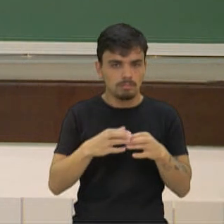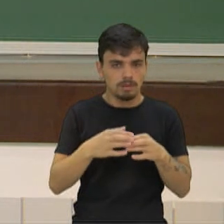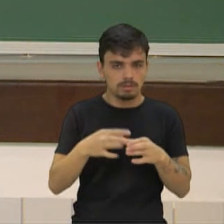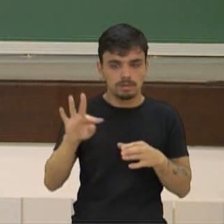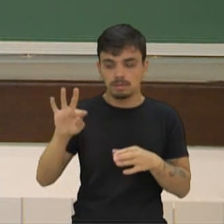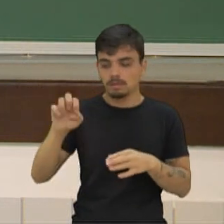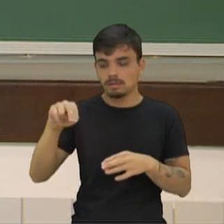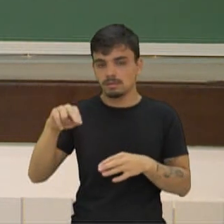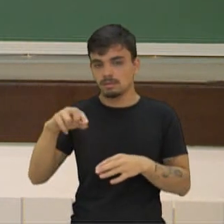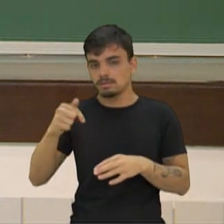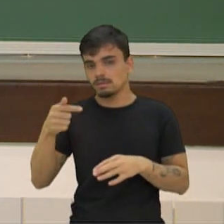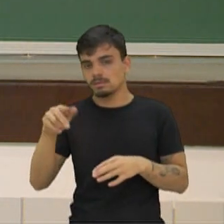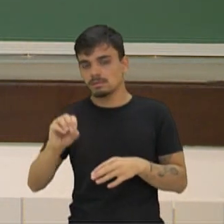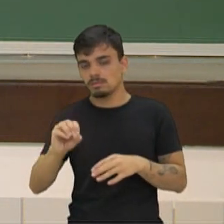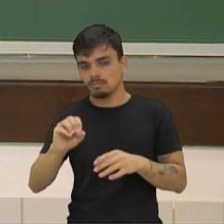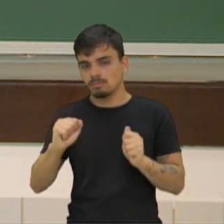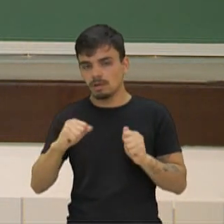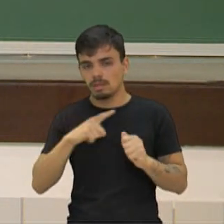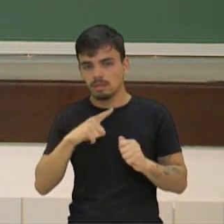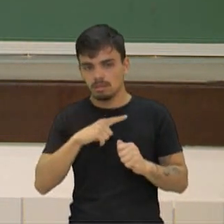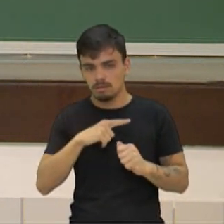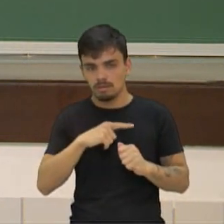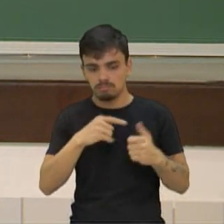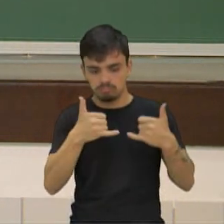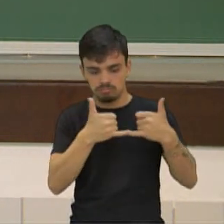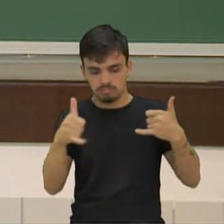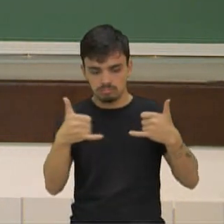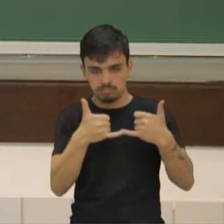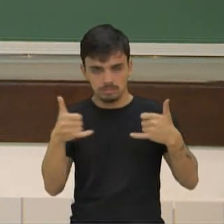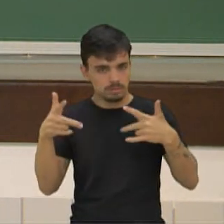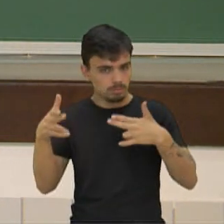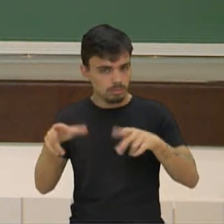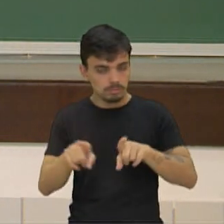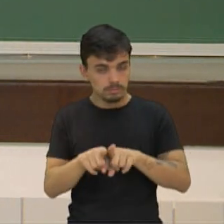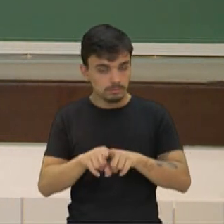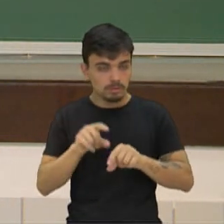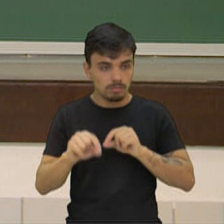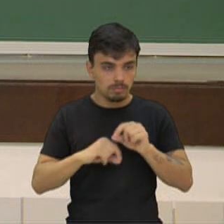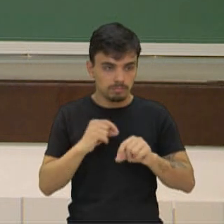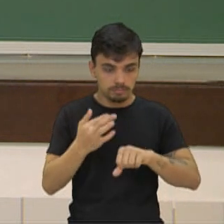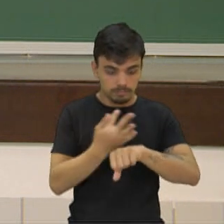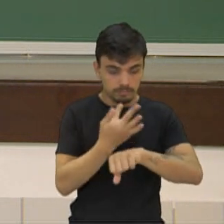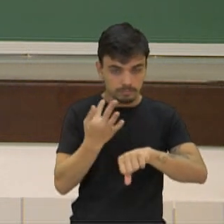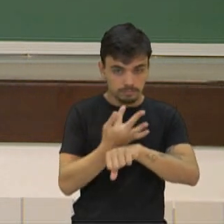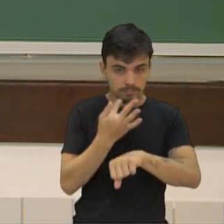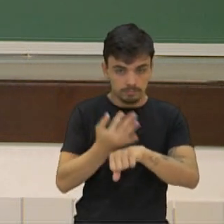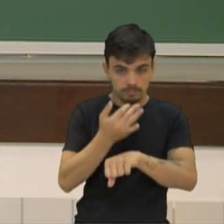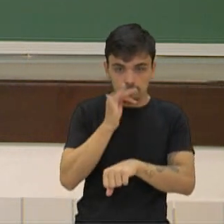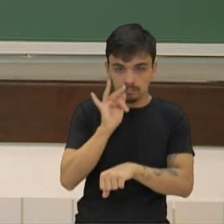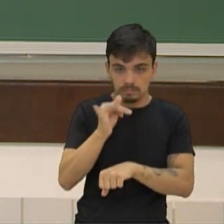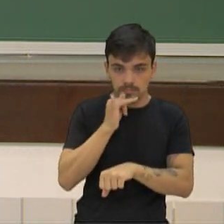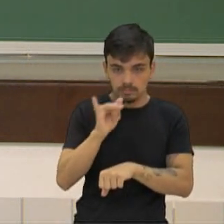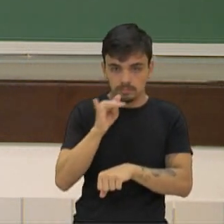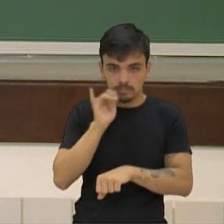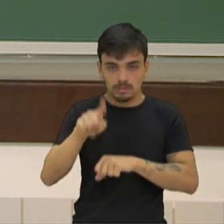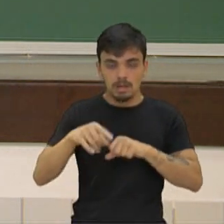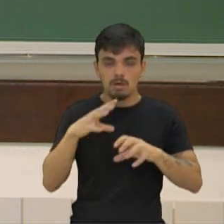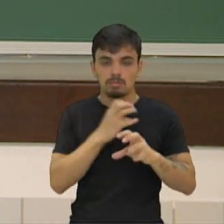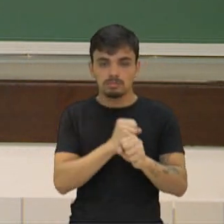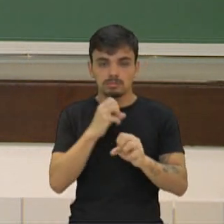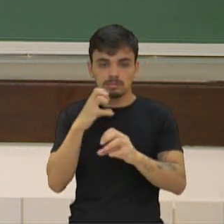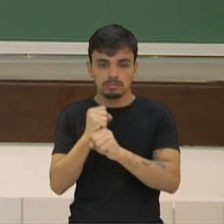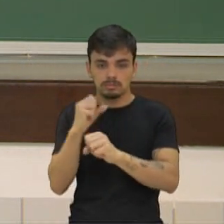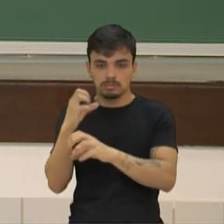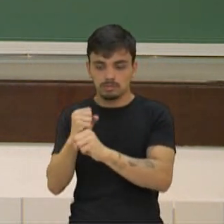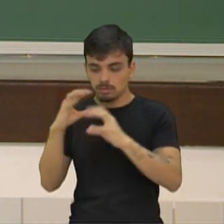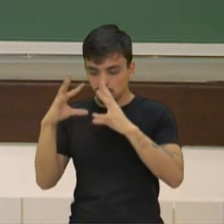poder transportar a mesma corrente. E a resistência elétrica é a soma das